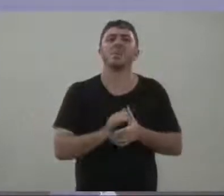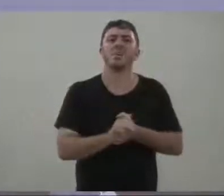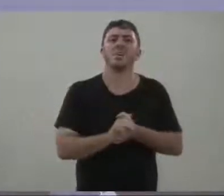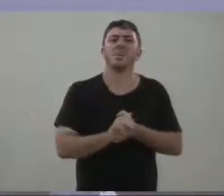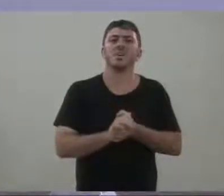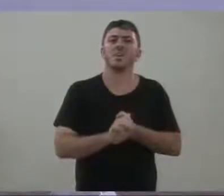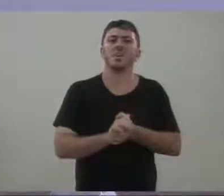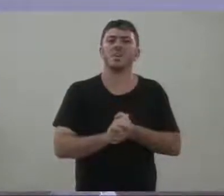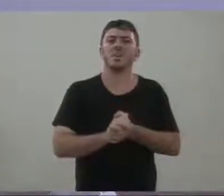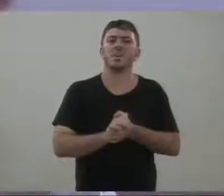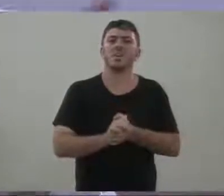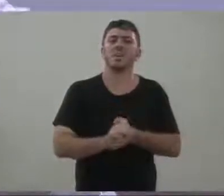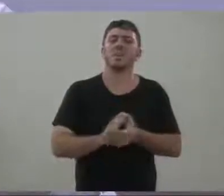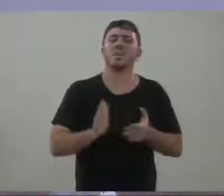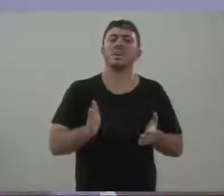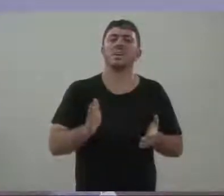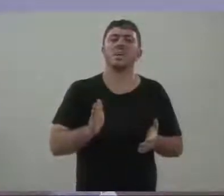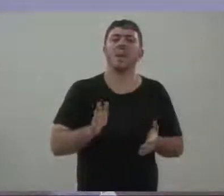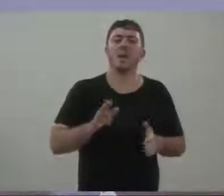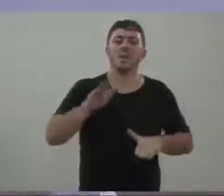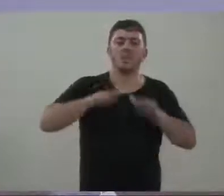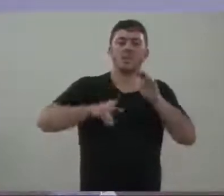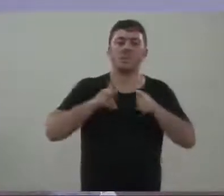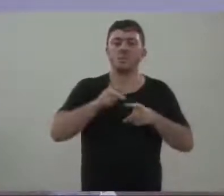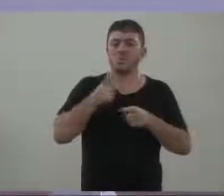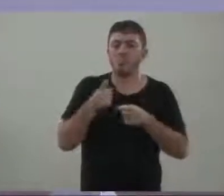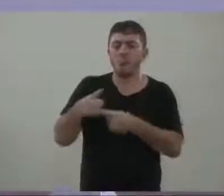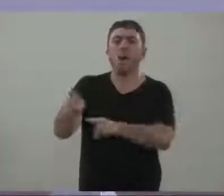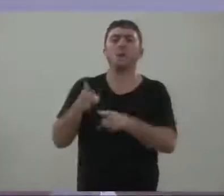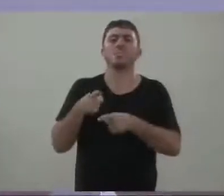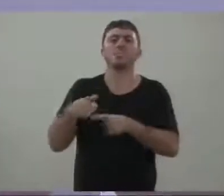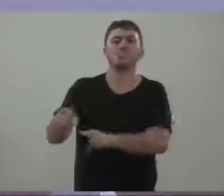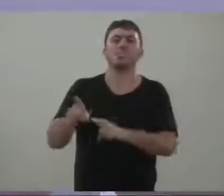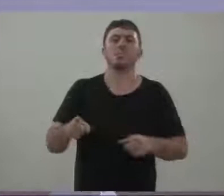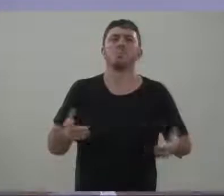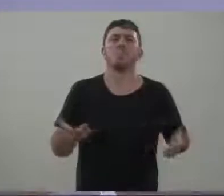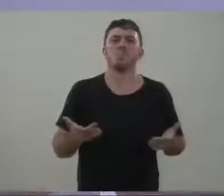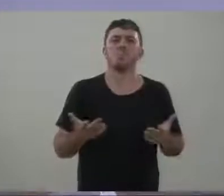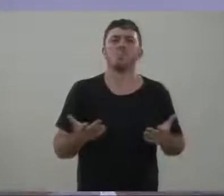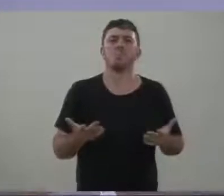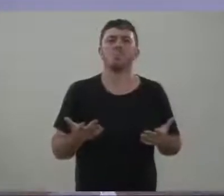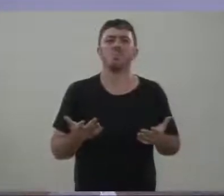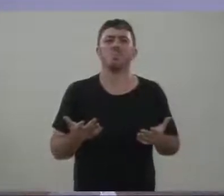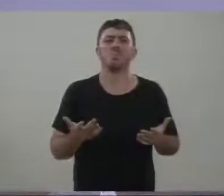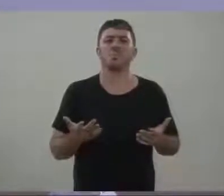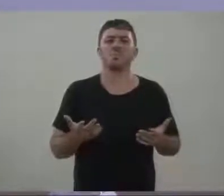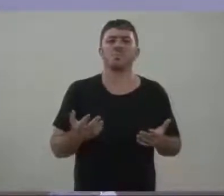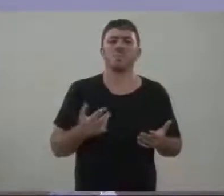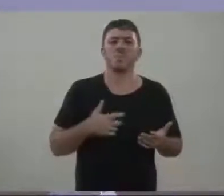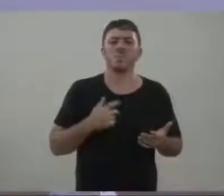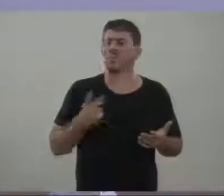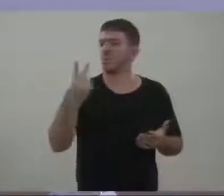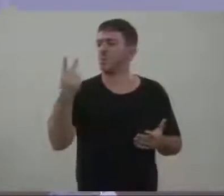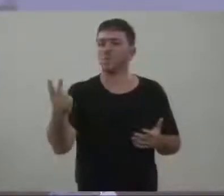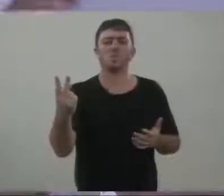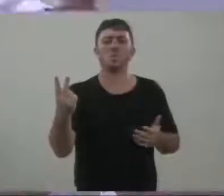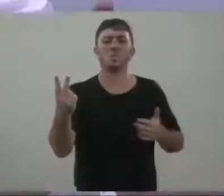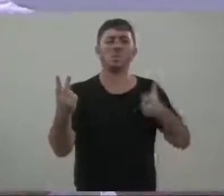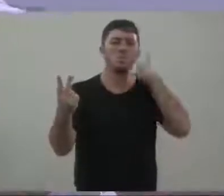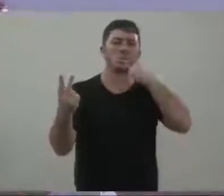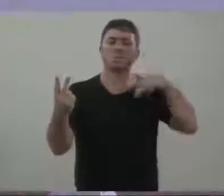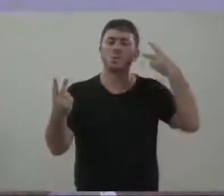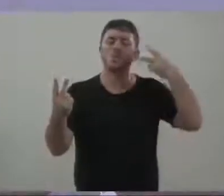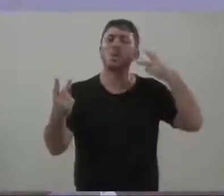né? E sempre atacadas as mulheres, né? E aqui eu quero me reportar não só as 2 vereadoras, como